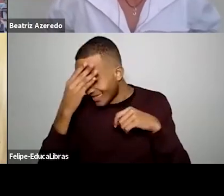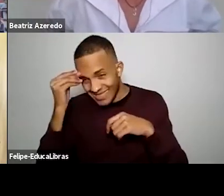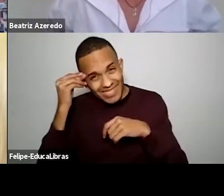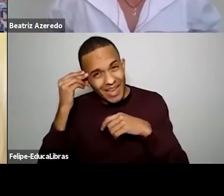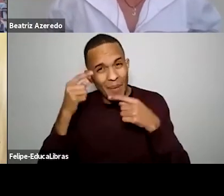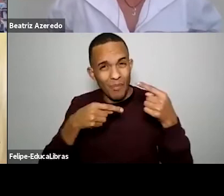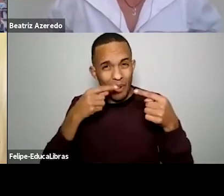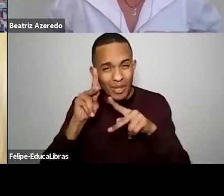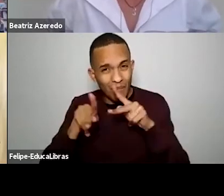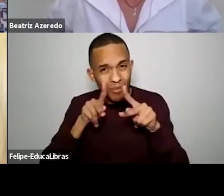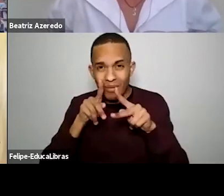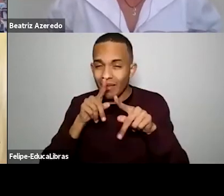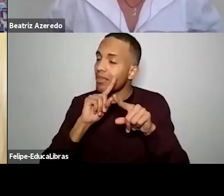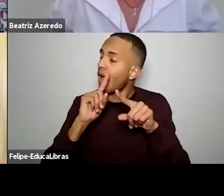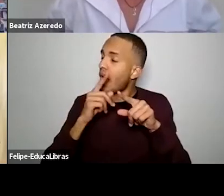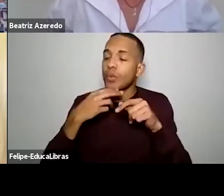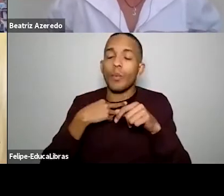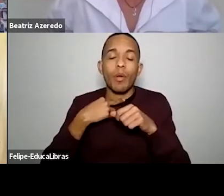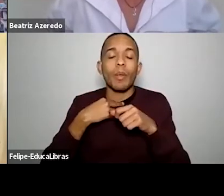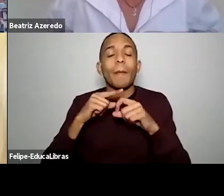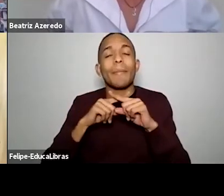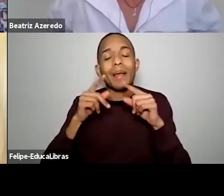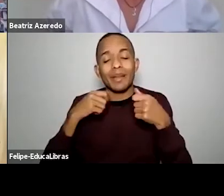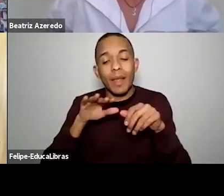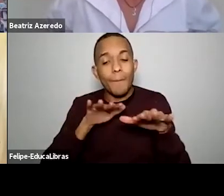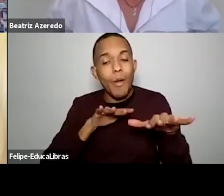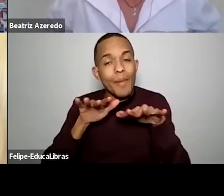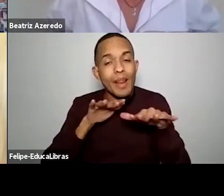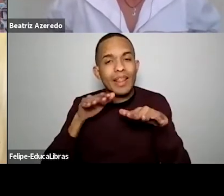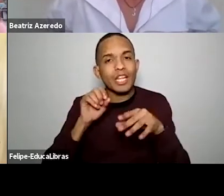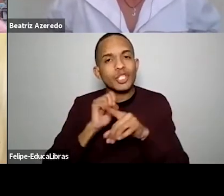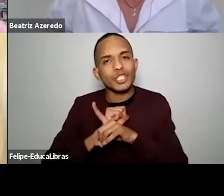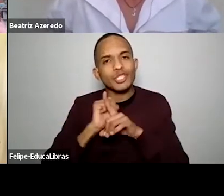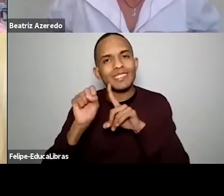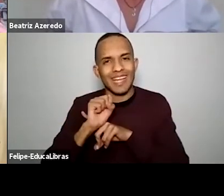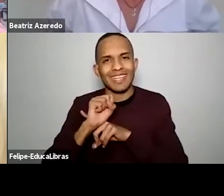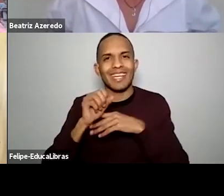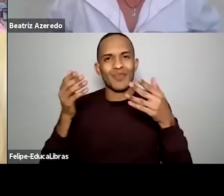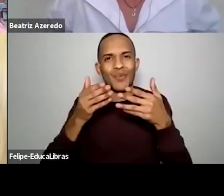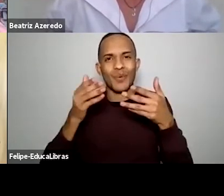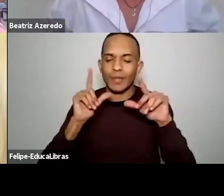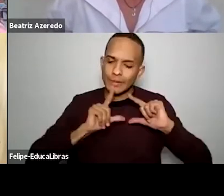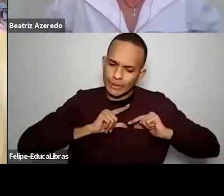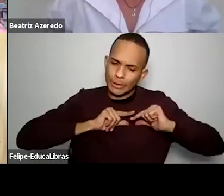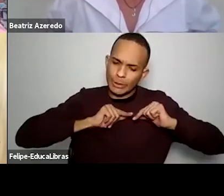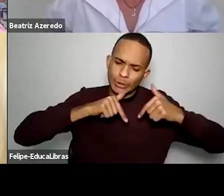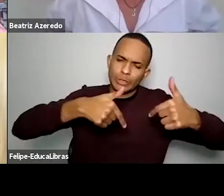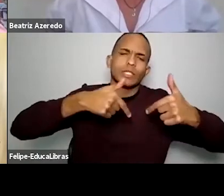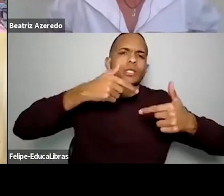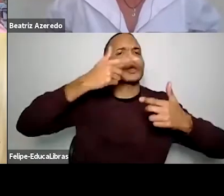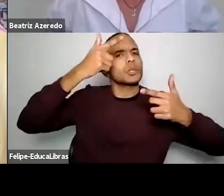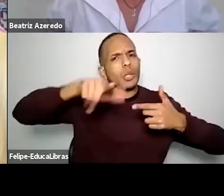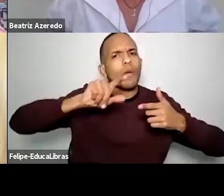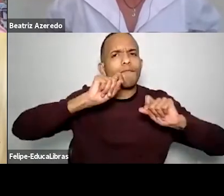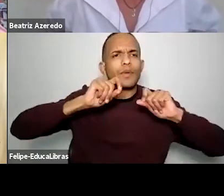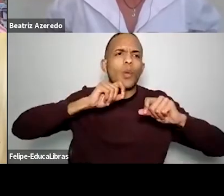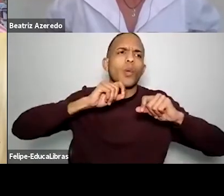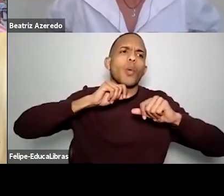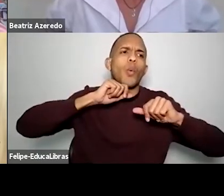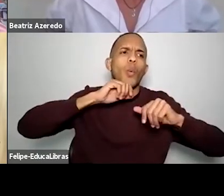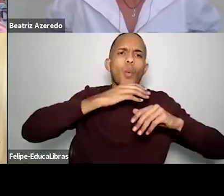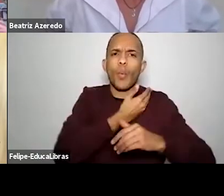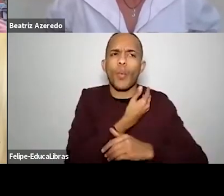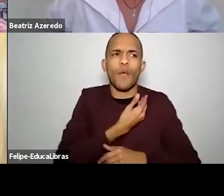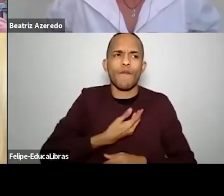da sociedade civil agora, mas que a gente também precisa, nesse esforço, engajar de novo o governo,